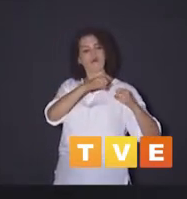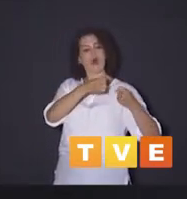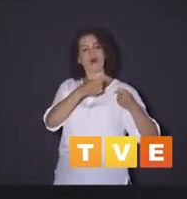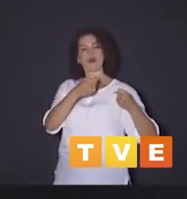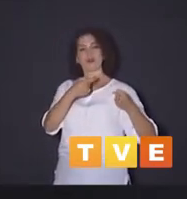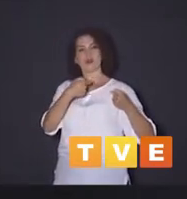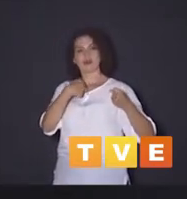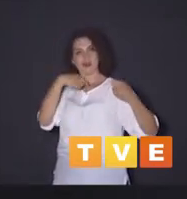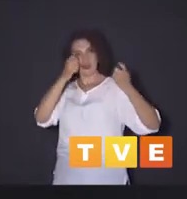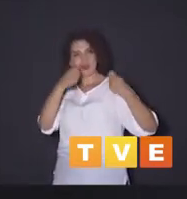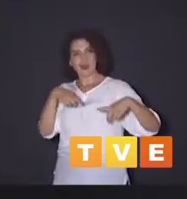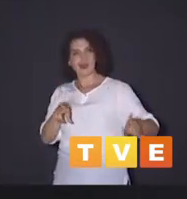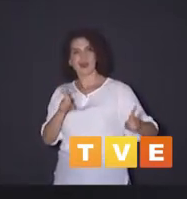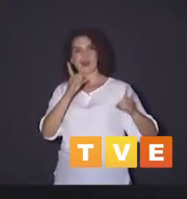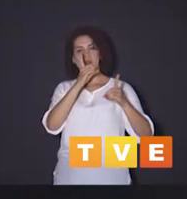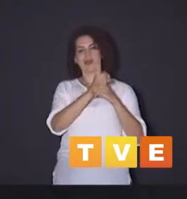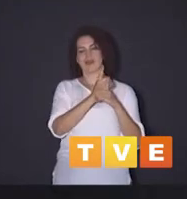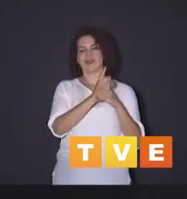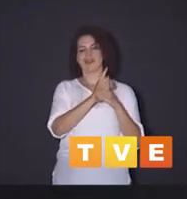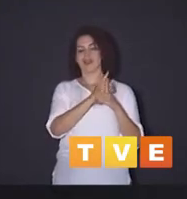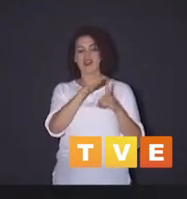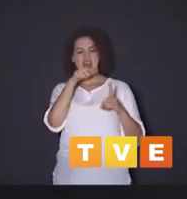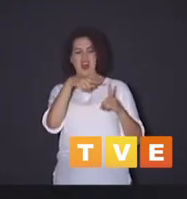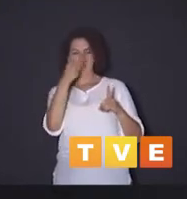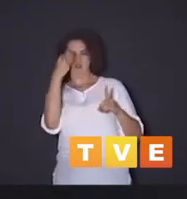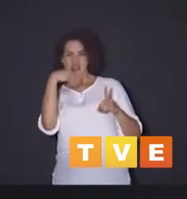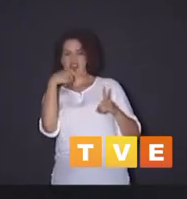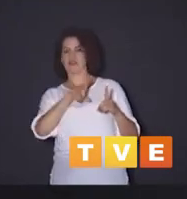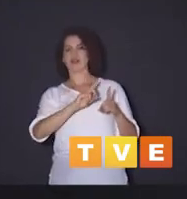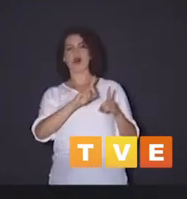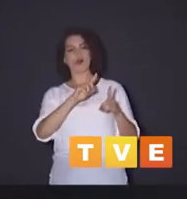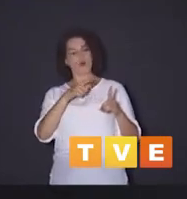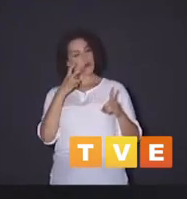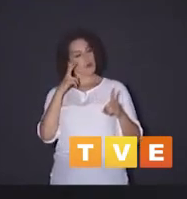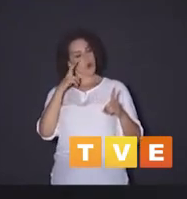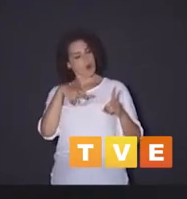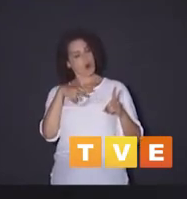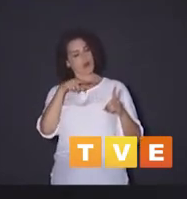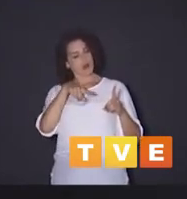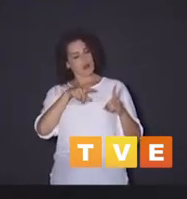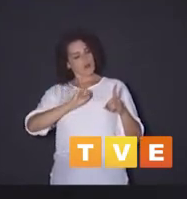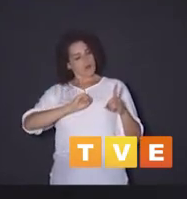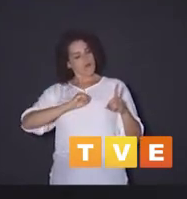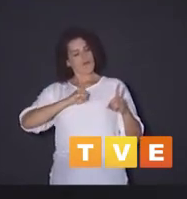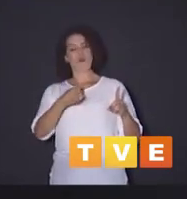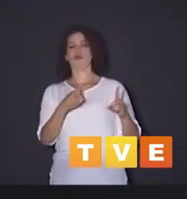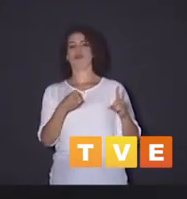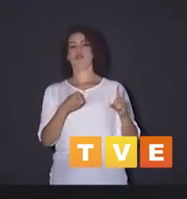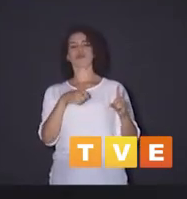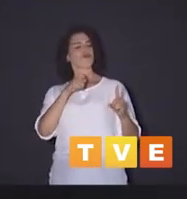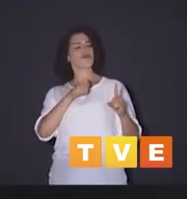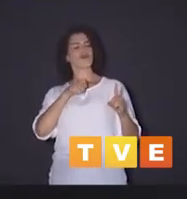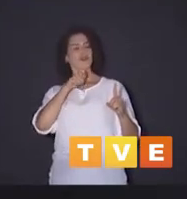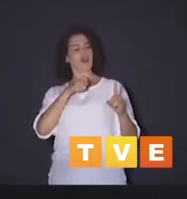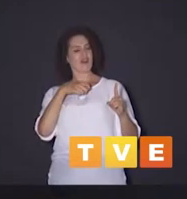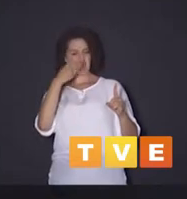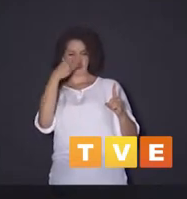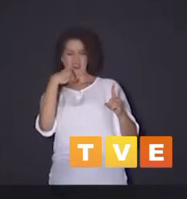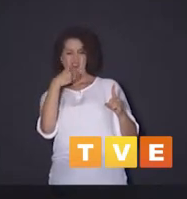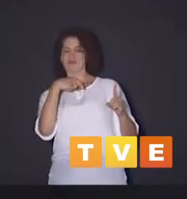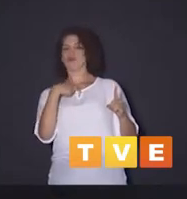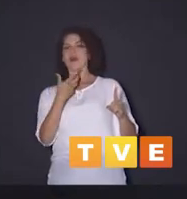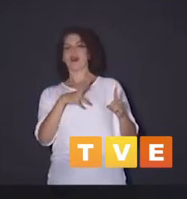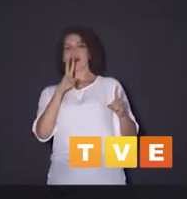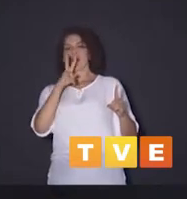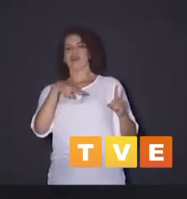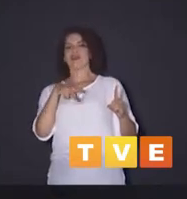motivador do encontro e não a fraqueza deles eu olho para o outro a partir de sua força e não de sua fraqueza eu já começo a